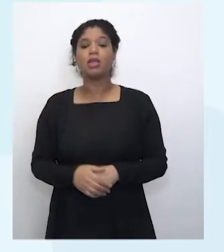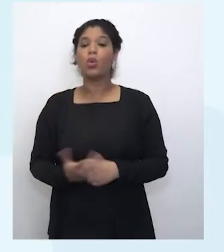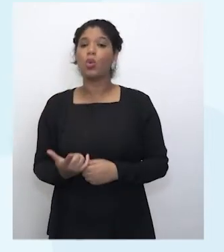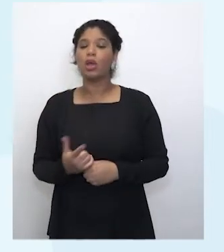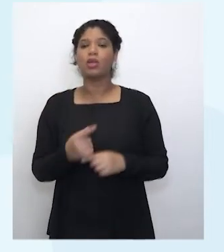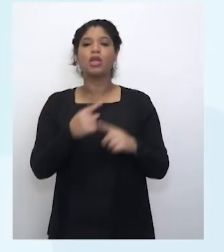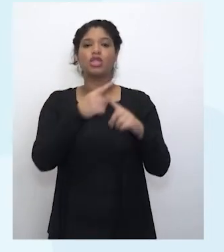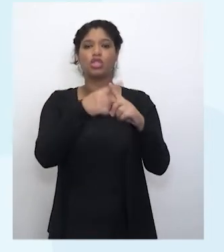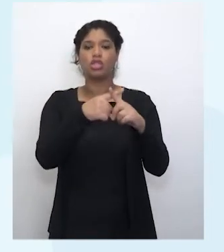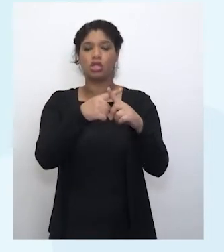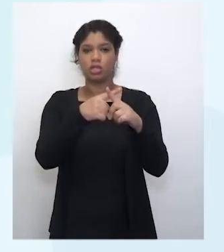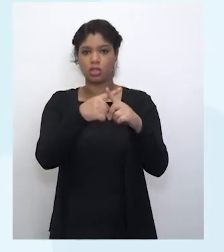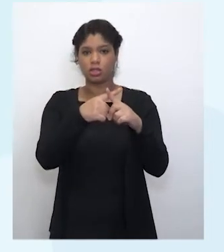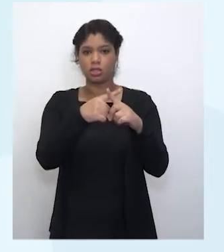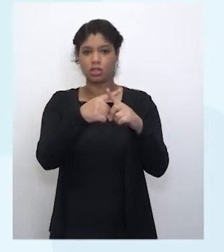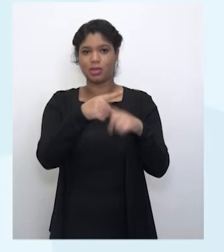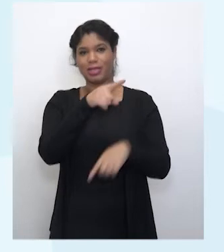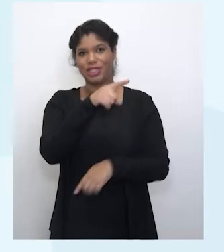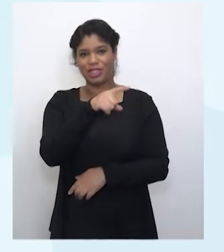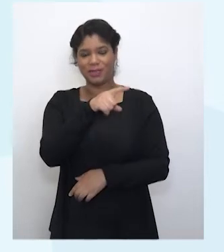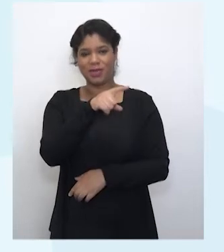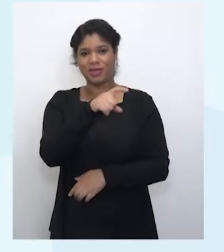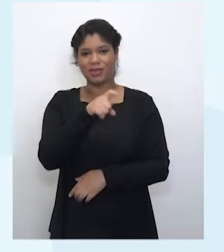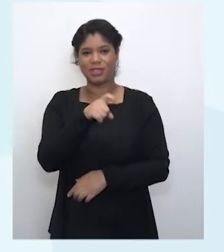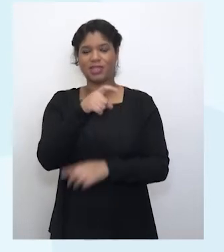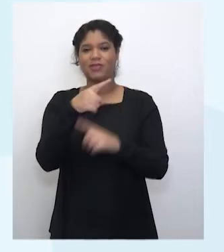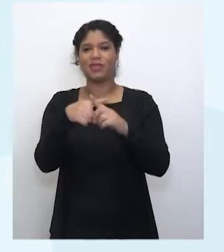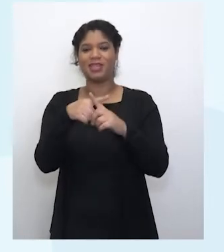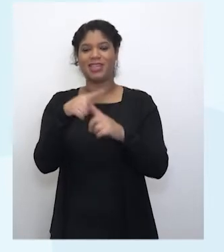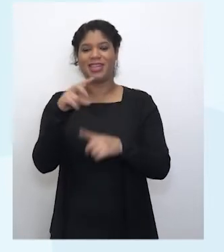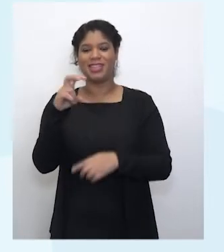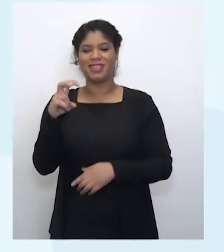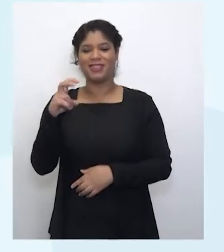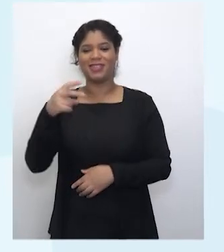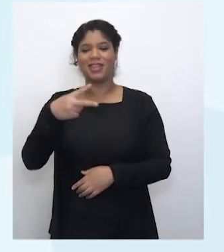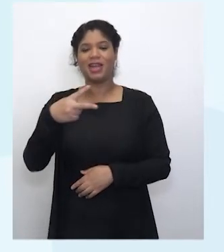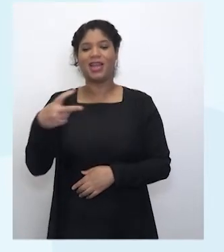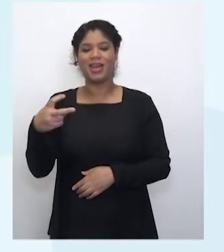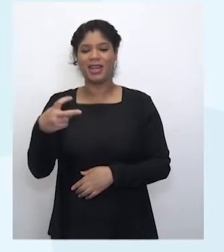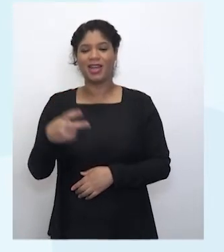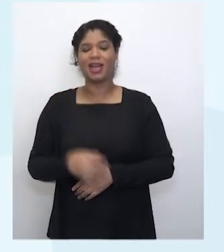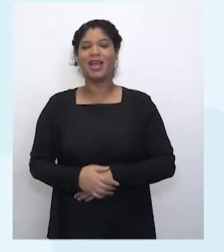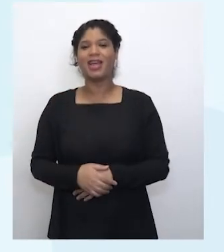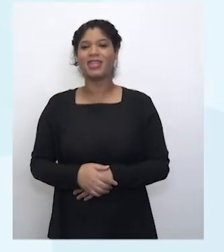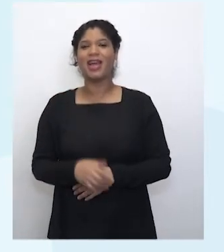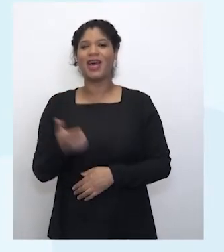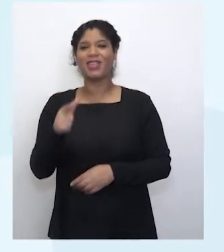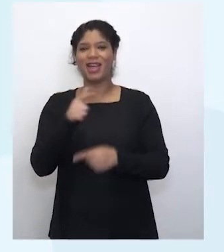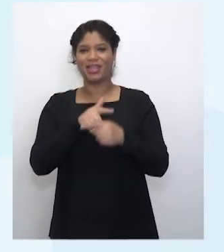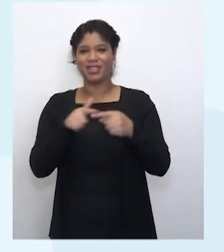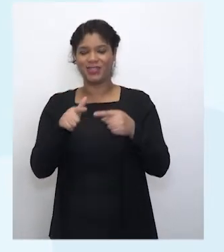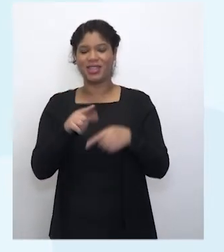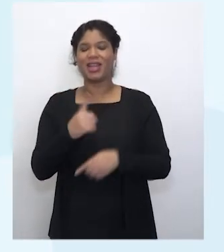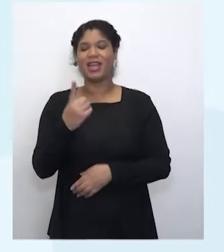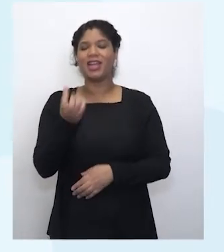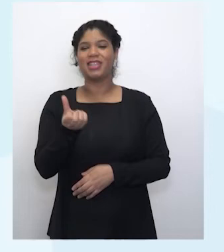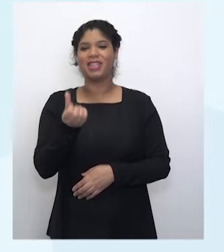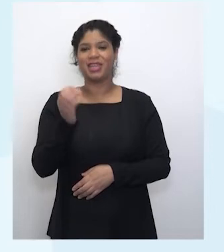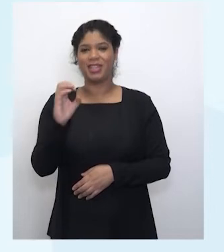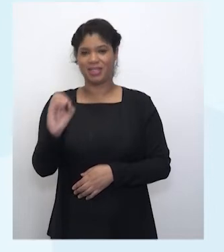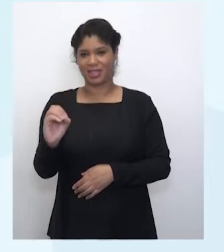mesmo. Então, se o 5 está multiplicando o x, ele vai passar dividindo. Então, eu vou ter